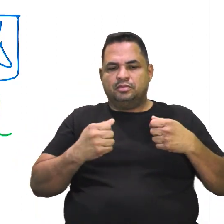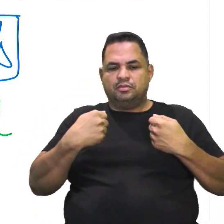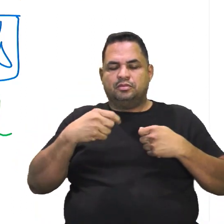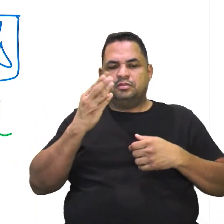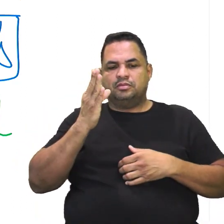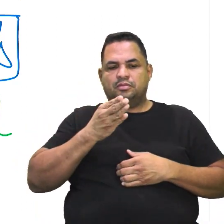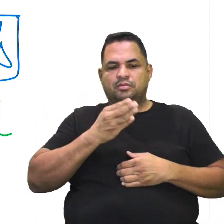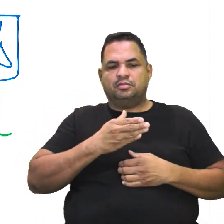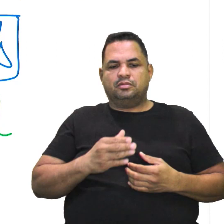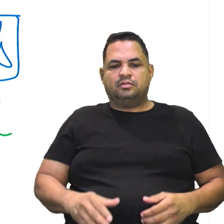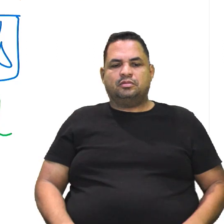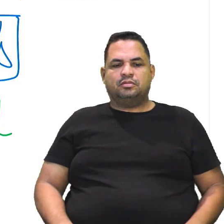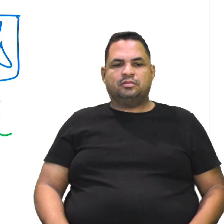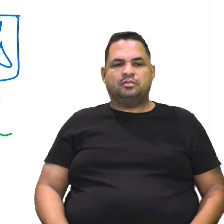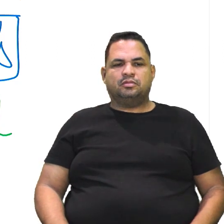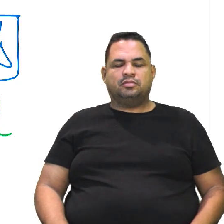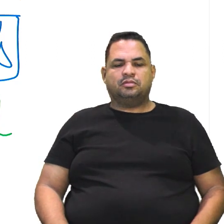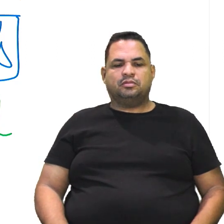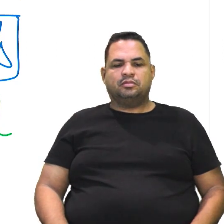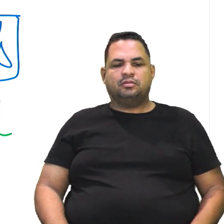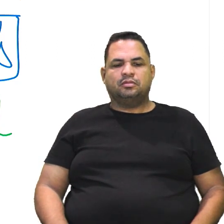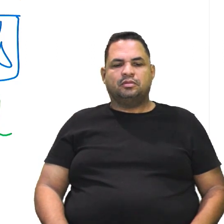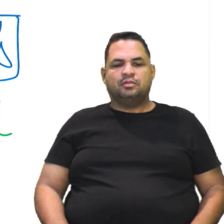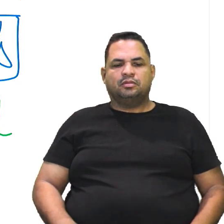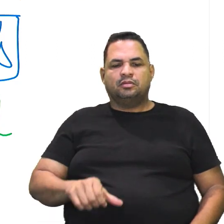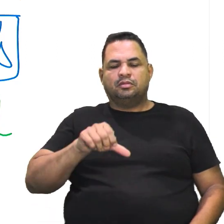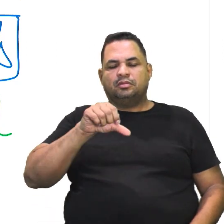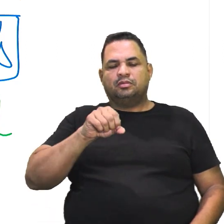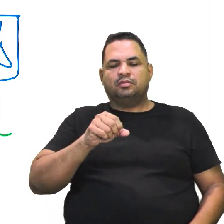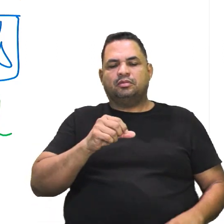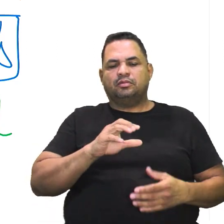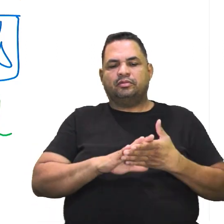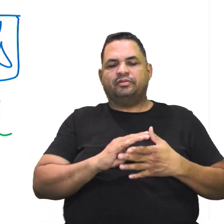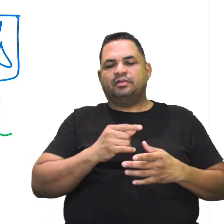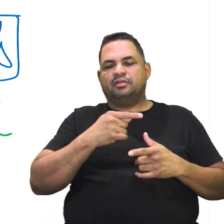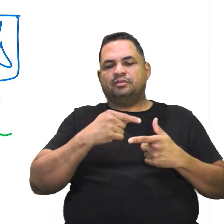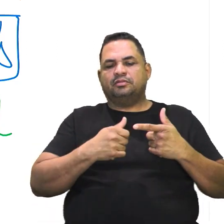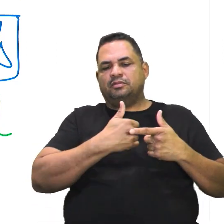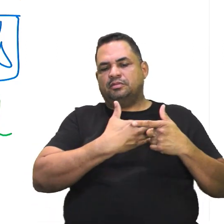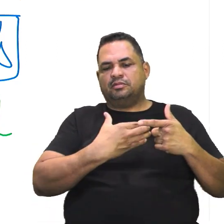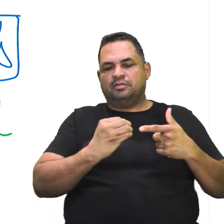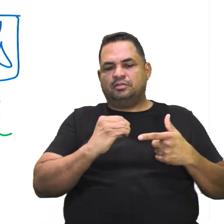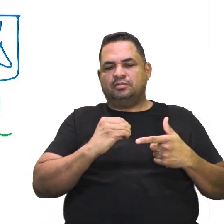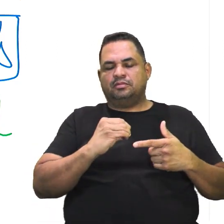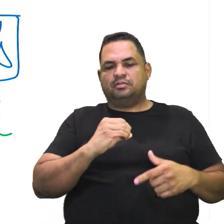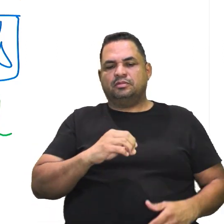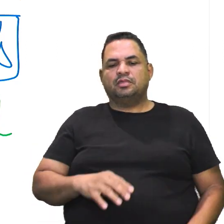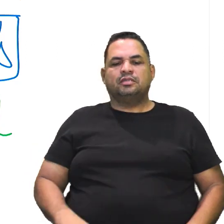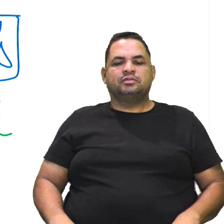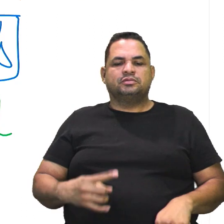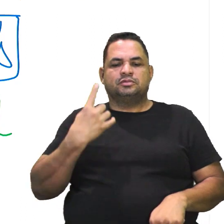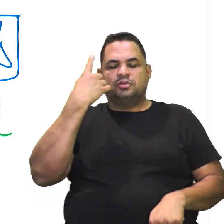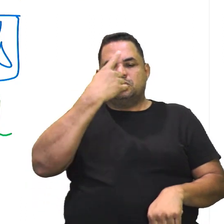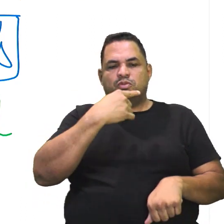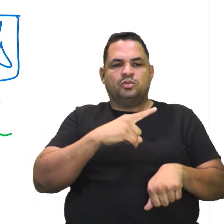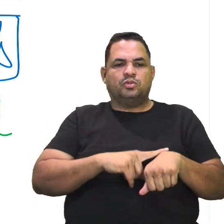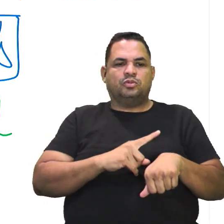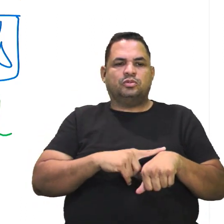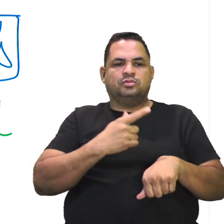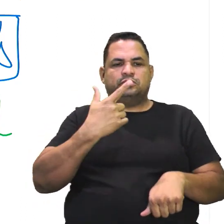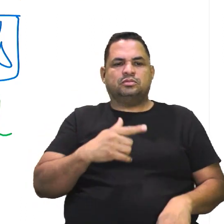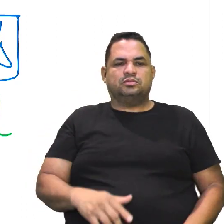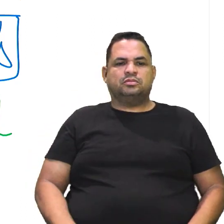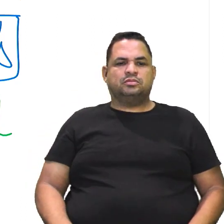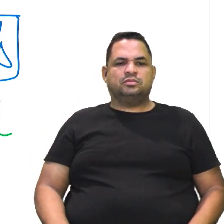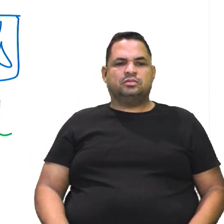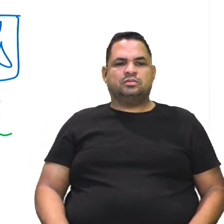Podemos anular os zeros aí, né? Podemos. E 90 dividido por 9? 10. 10 o quê? 10 horas. Horas, né? Ah, mas não tem 10 horas